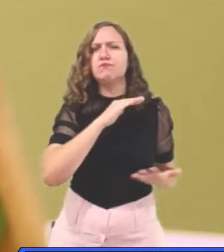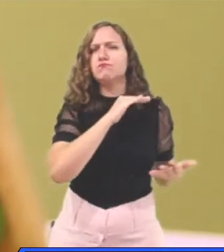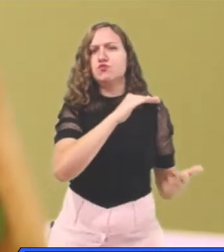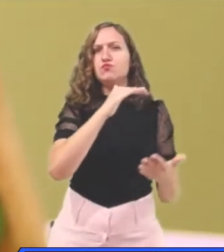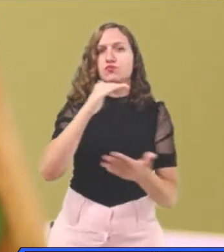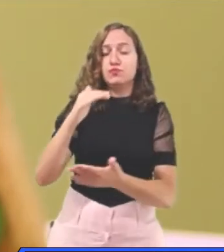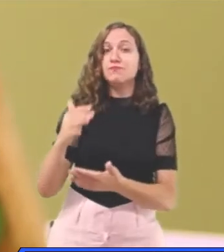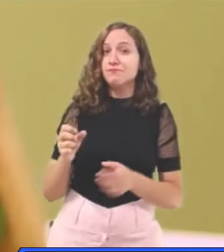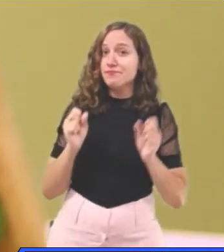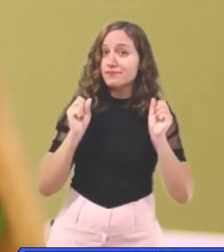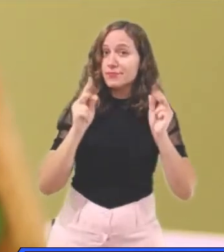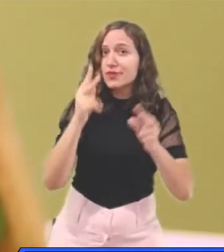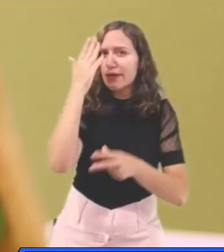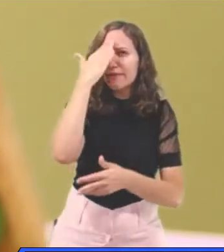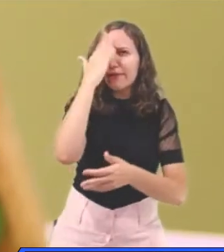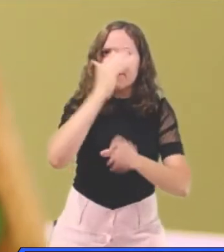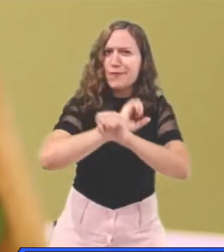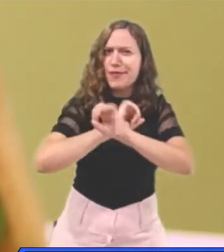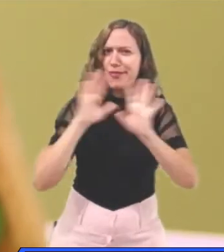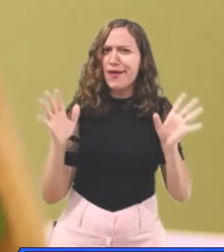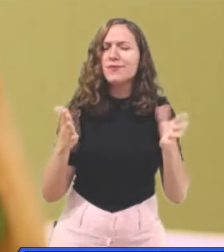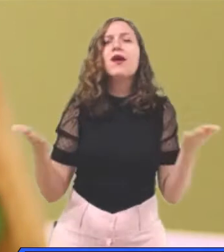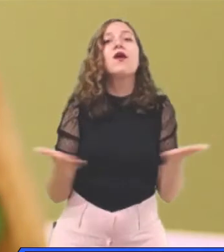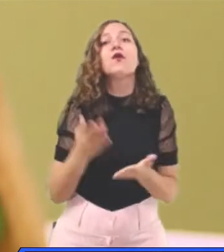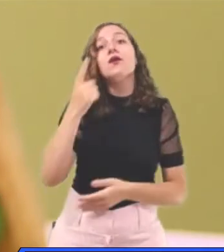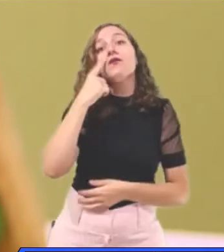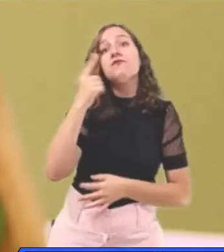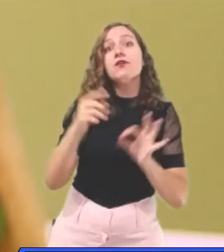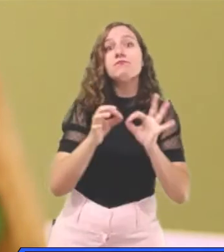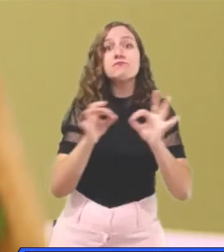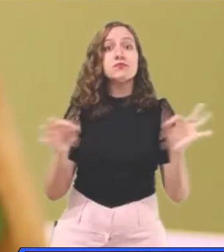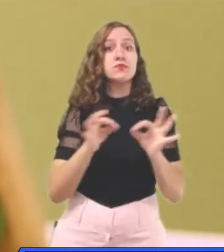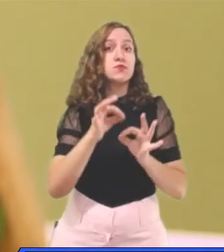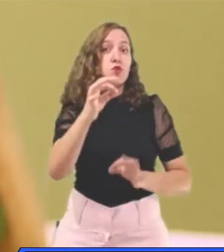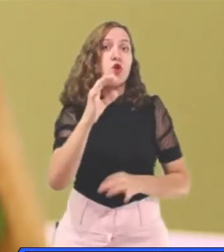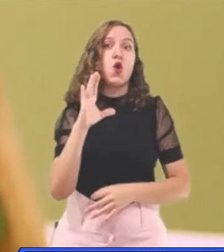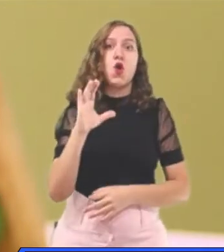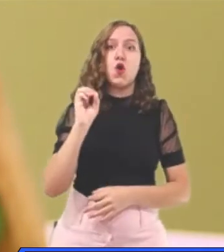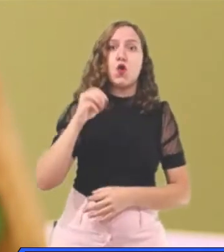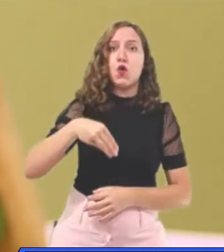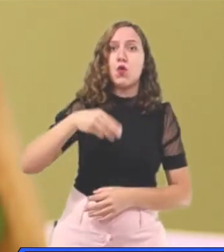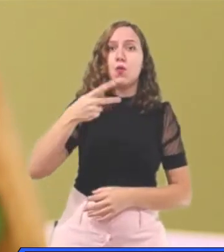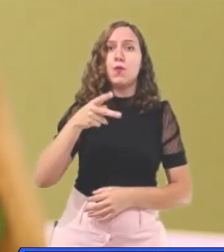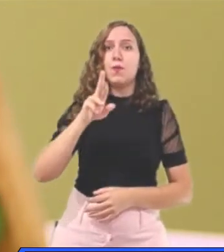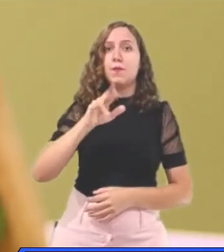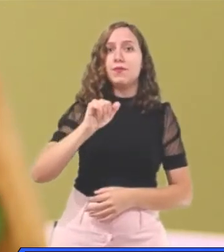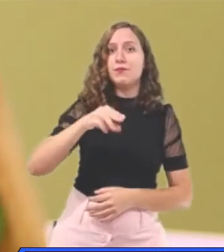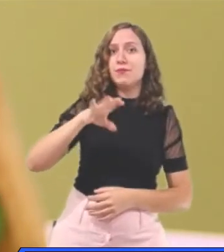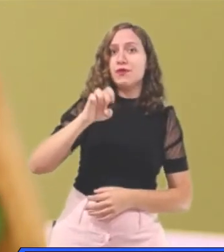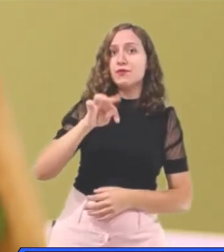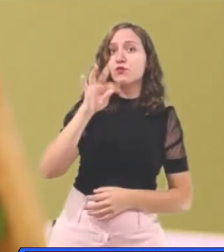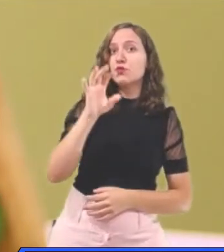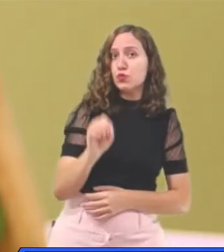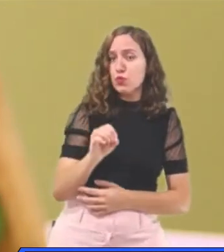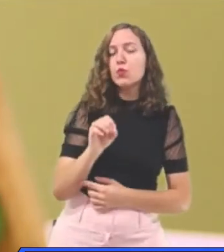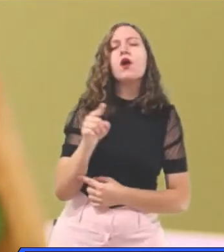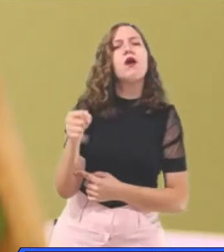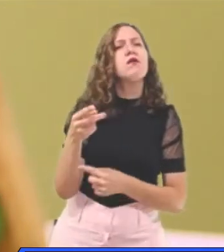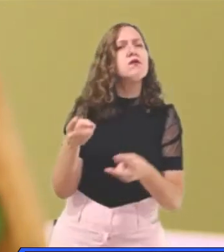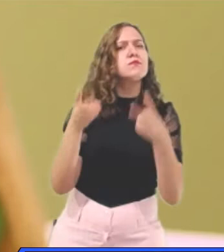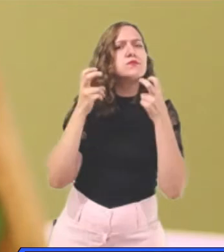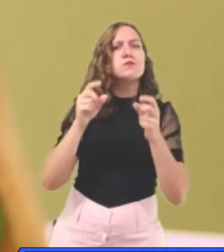fechou? Vamos passar para o comprimento. E aí, nós vamos perceber,